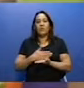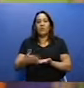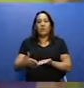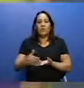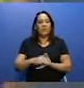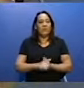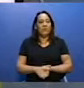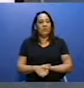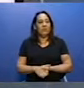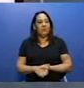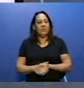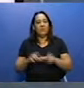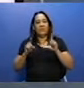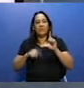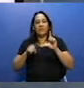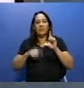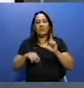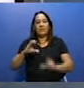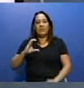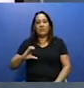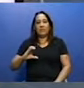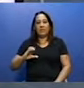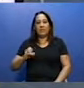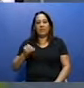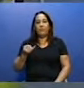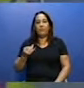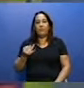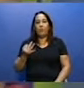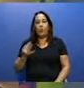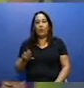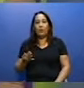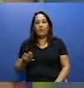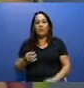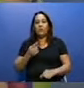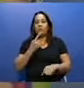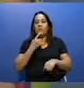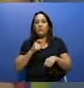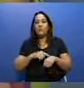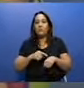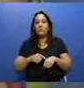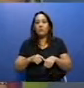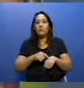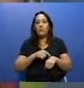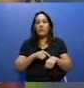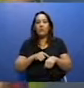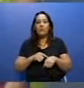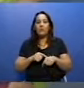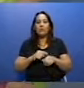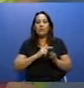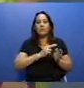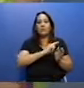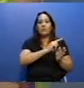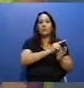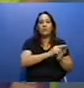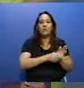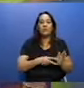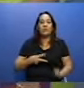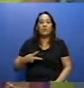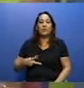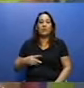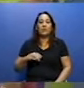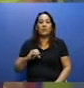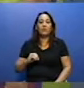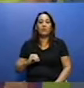Continuando, letra C. Quantos morangos teria a figura 20? Ah, eu já entendi, né,